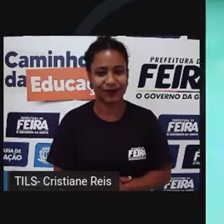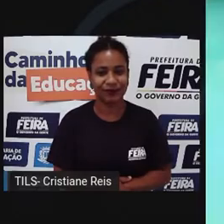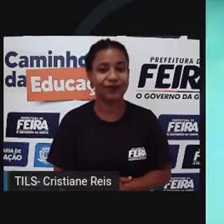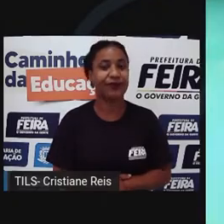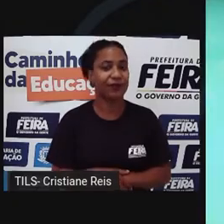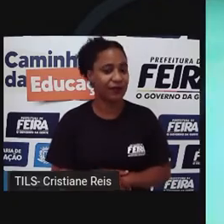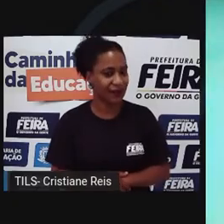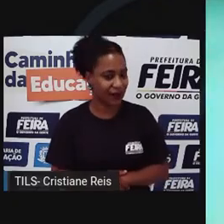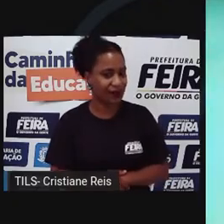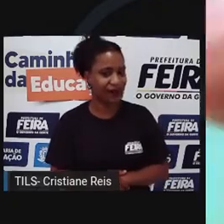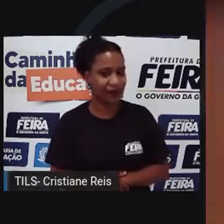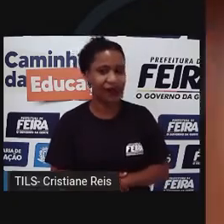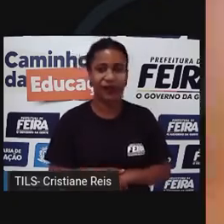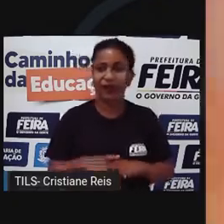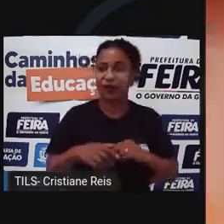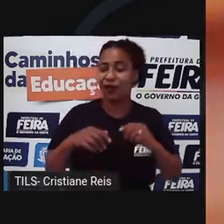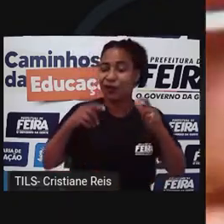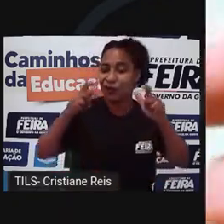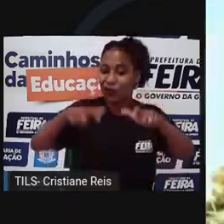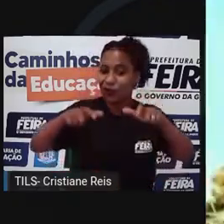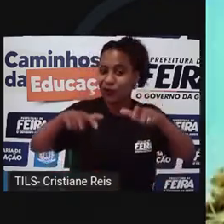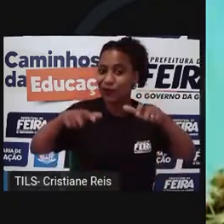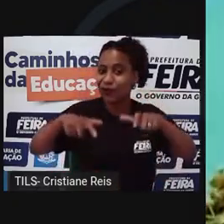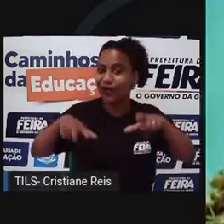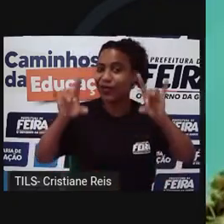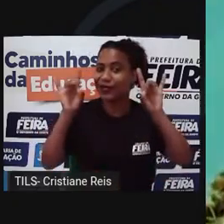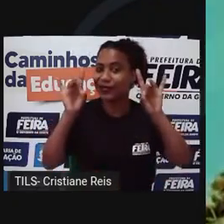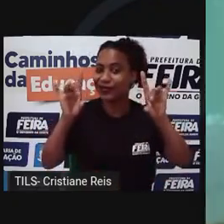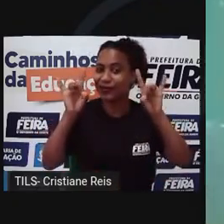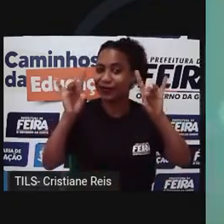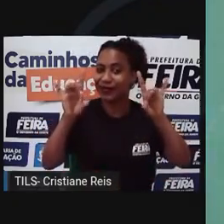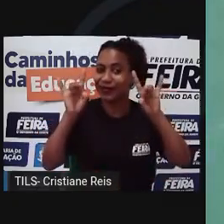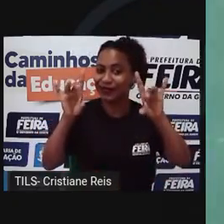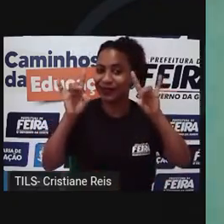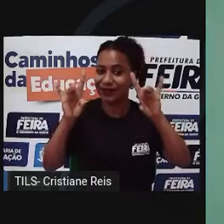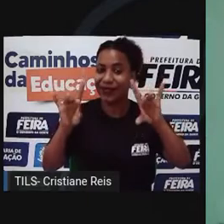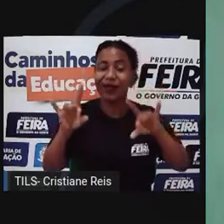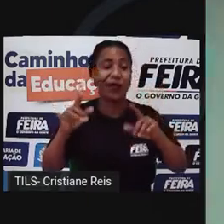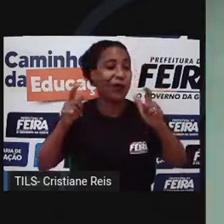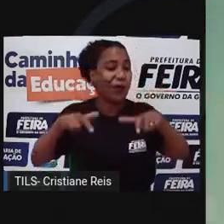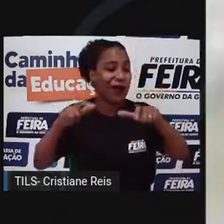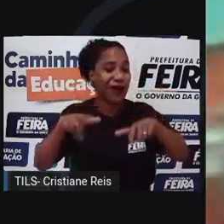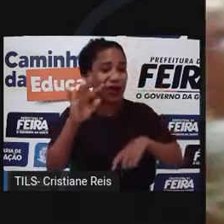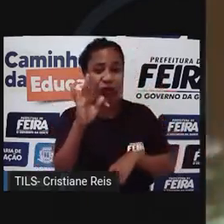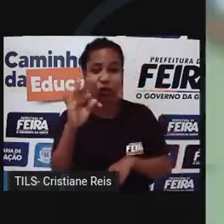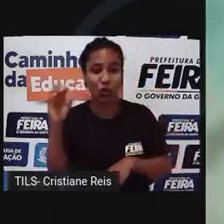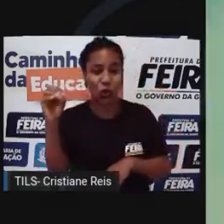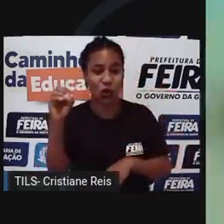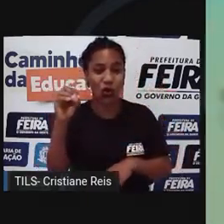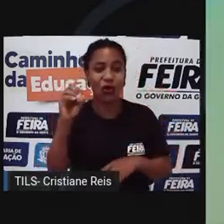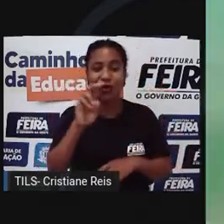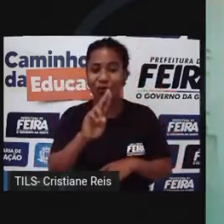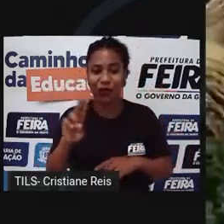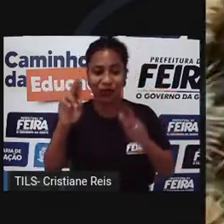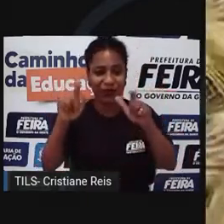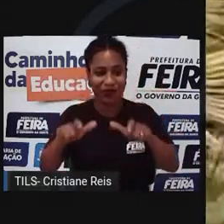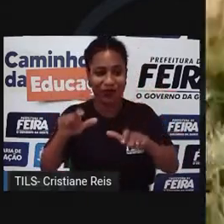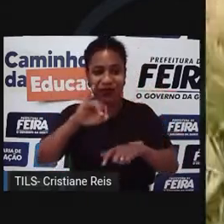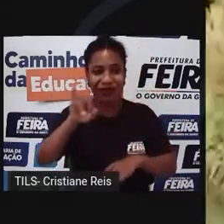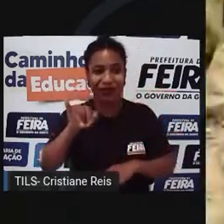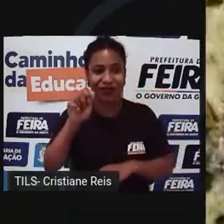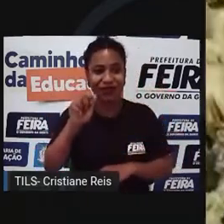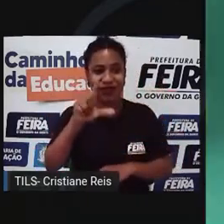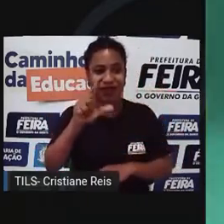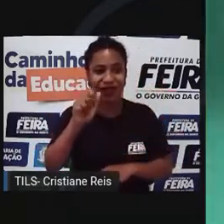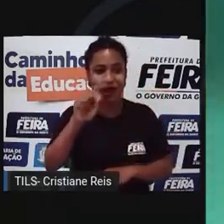Mais um lugar especial e incrível no Brasil, os fervedouros no Jalapão. O Jalapão se tornou especial por